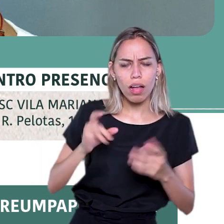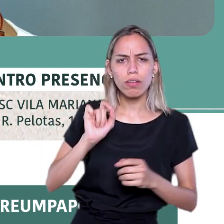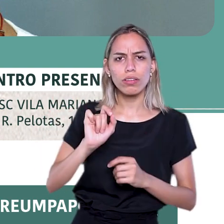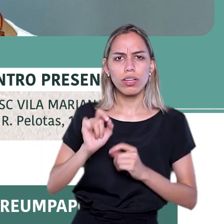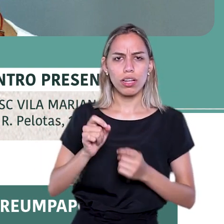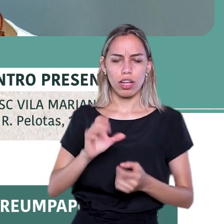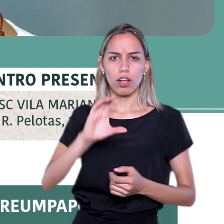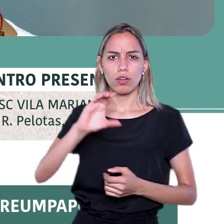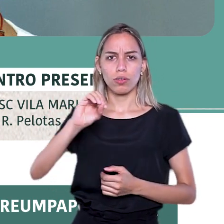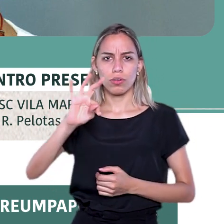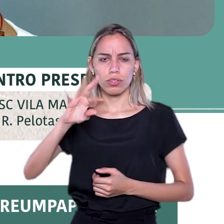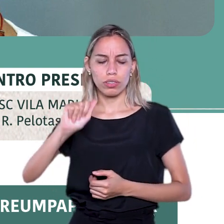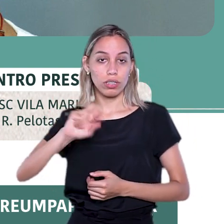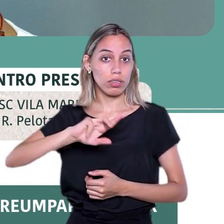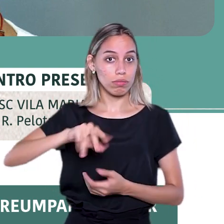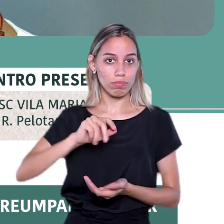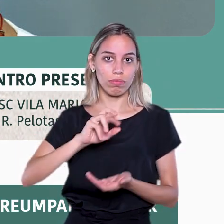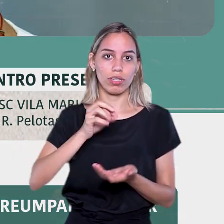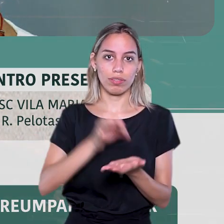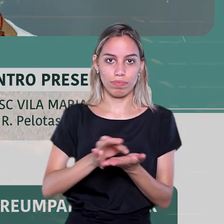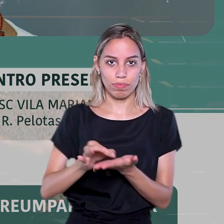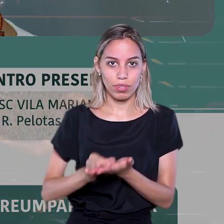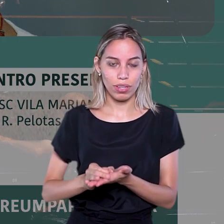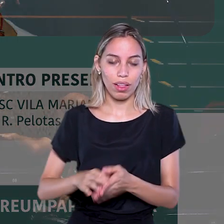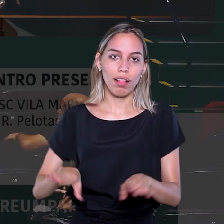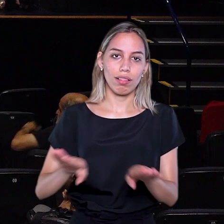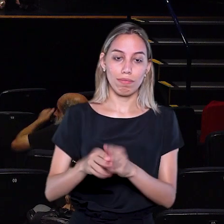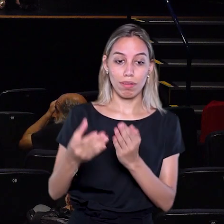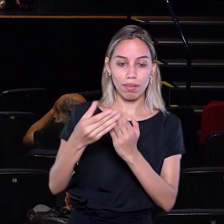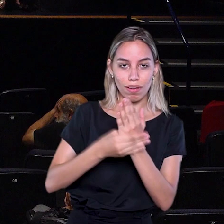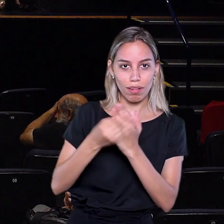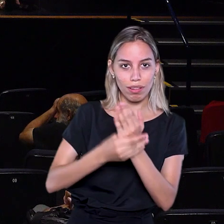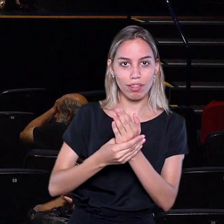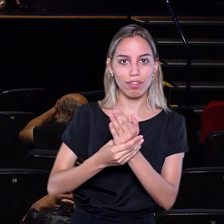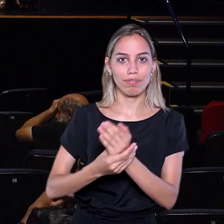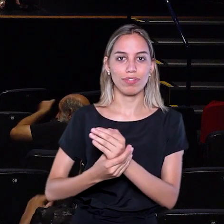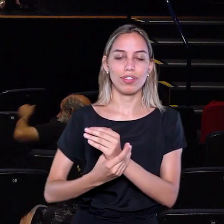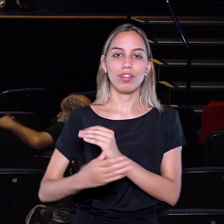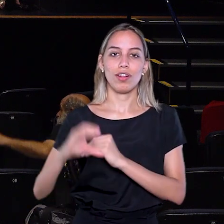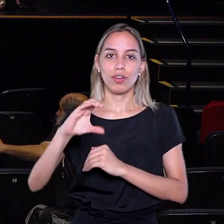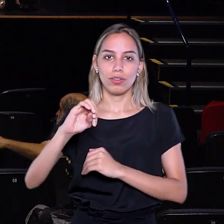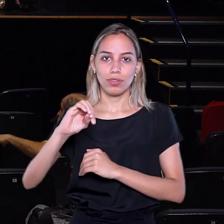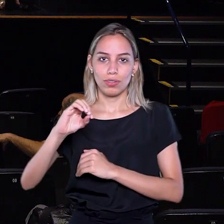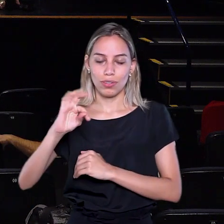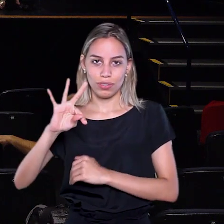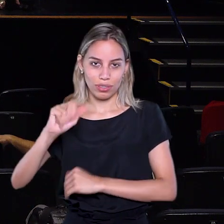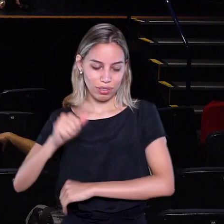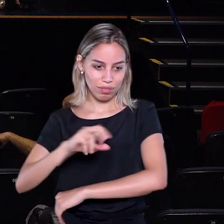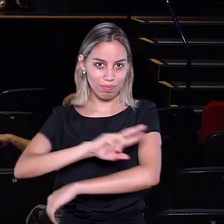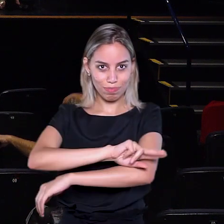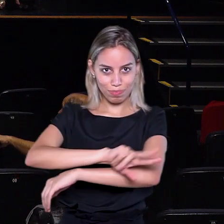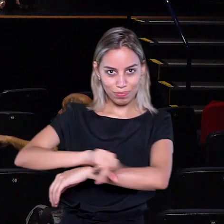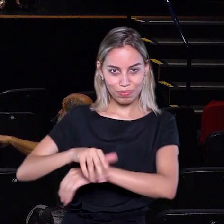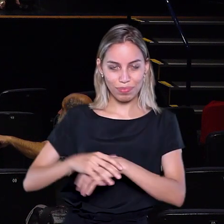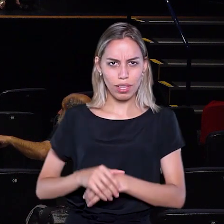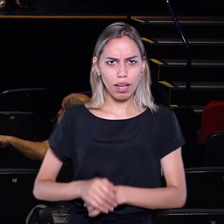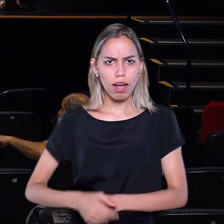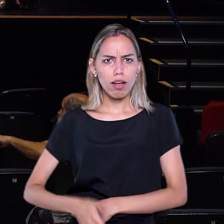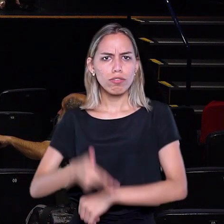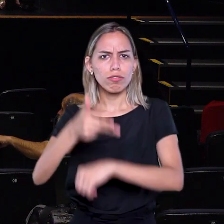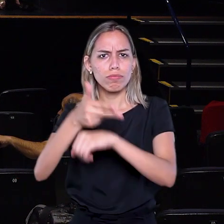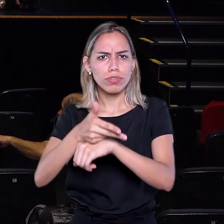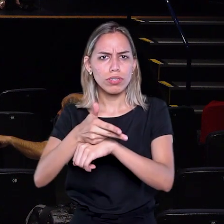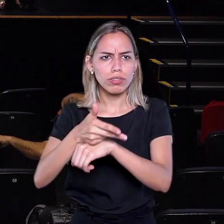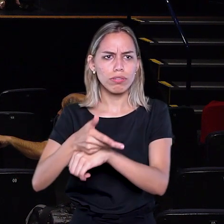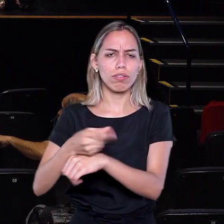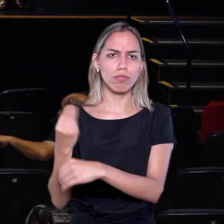esmola, seguida do lançamento do livro Cotas Raciais. Os encontros do Sempre um Papo são gravados e